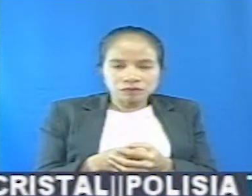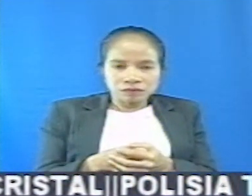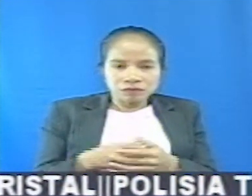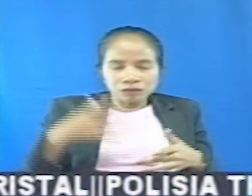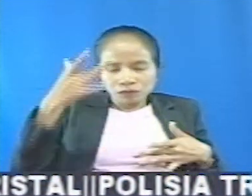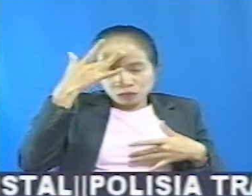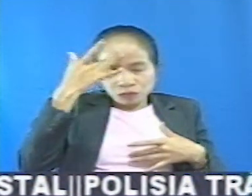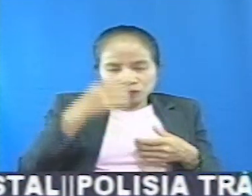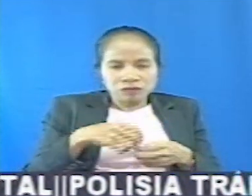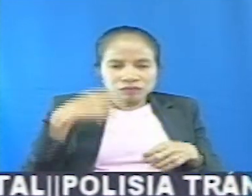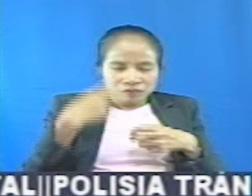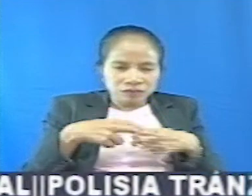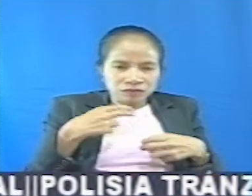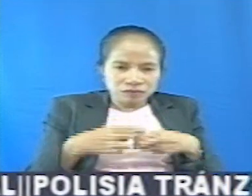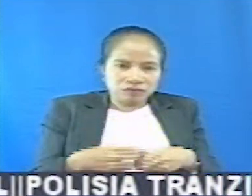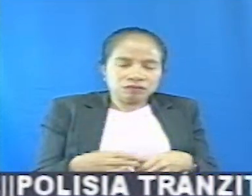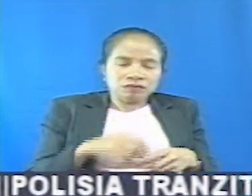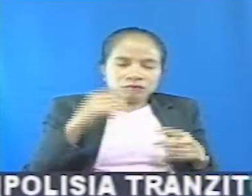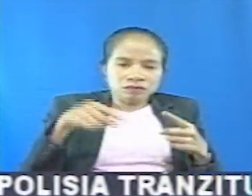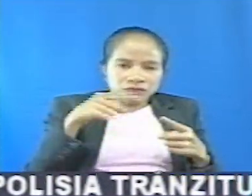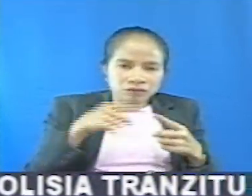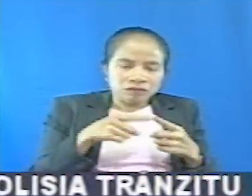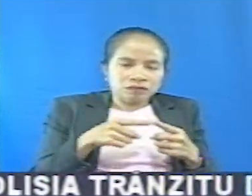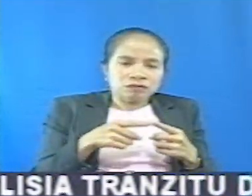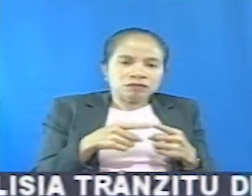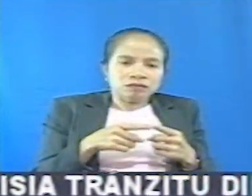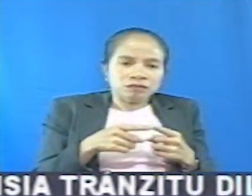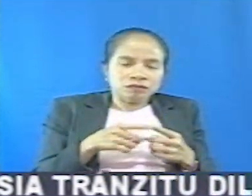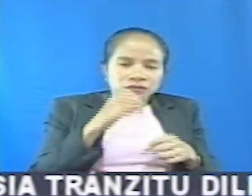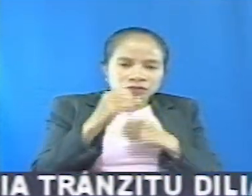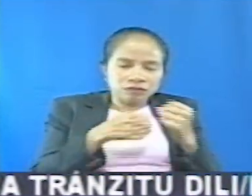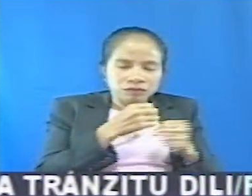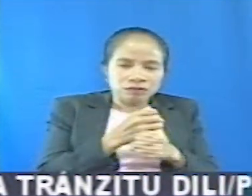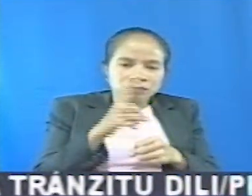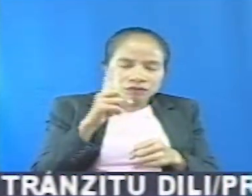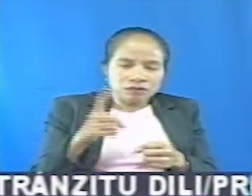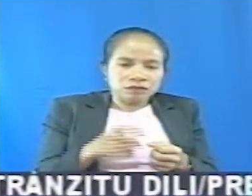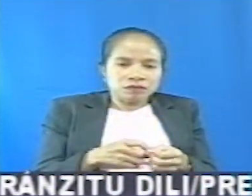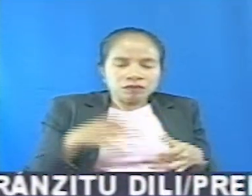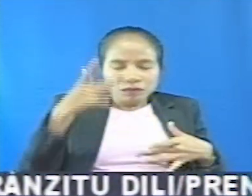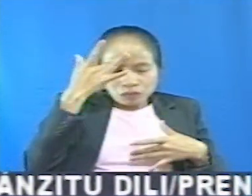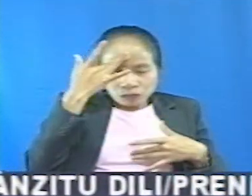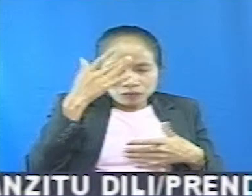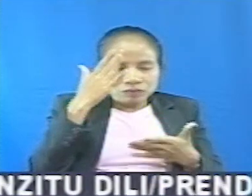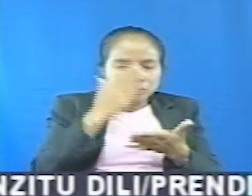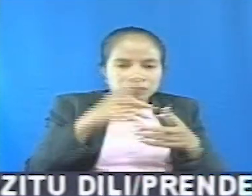Situação hentok pior liutan. Wain hira tamabatinan ida virus ne invade Timor-Leste.